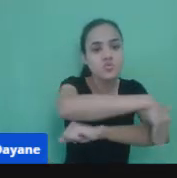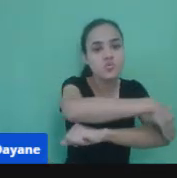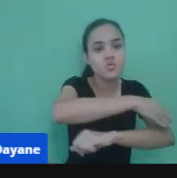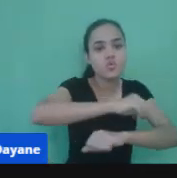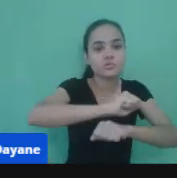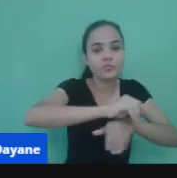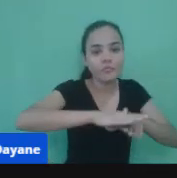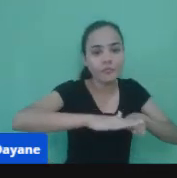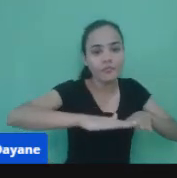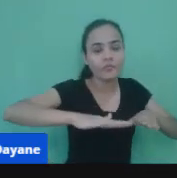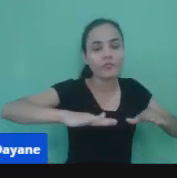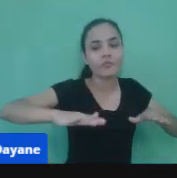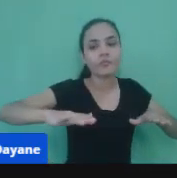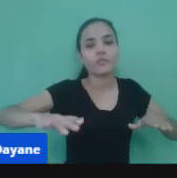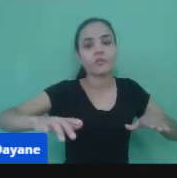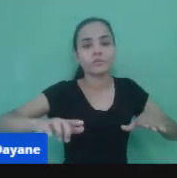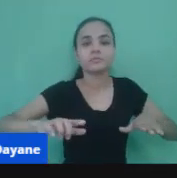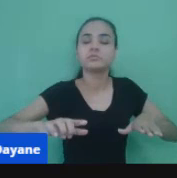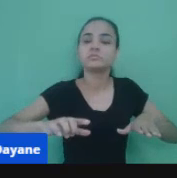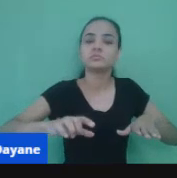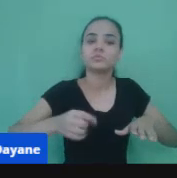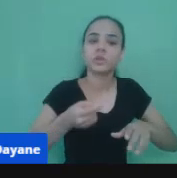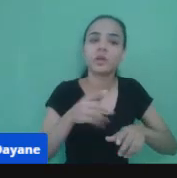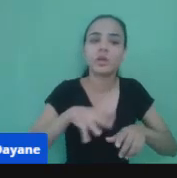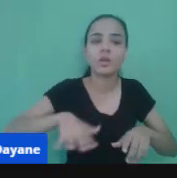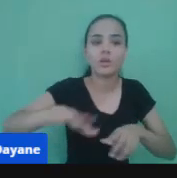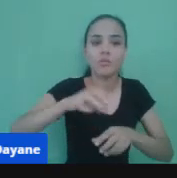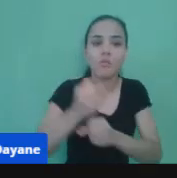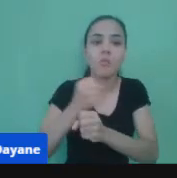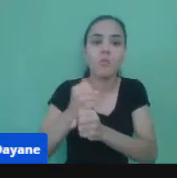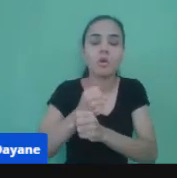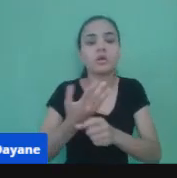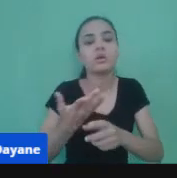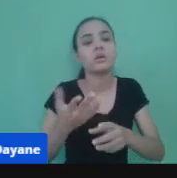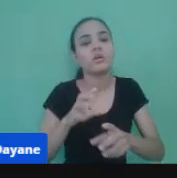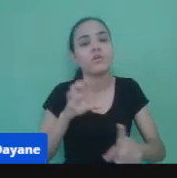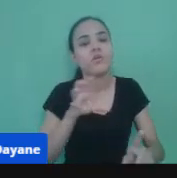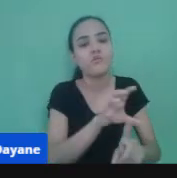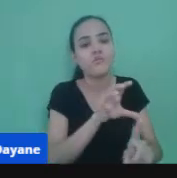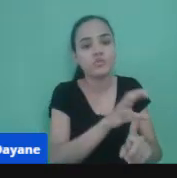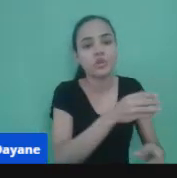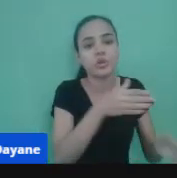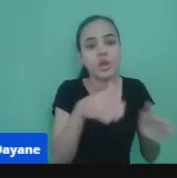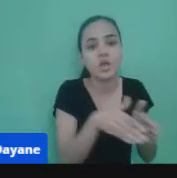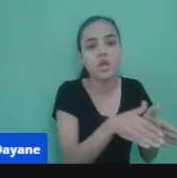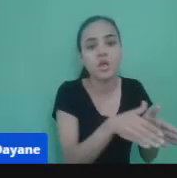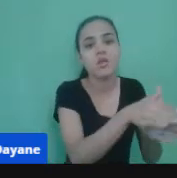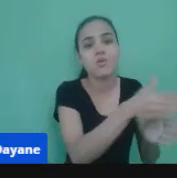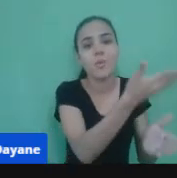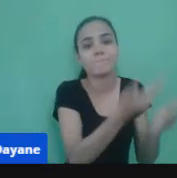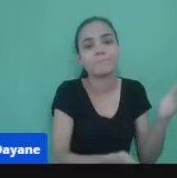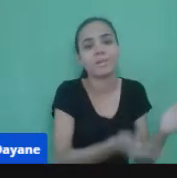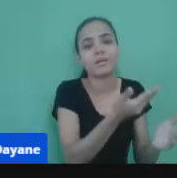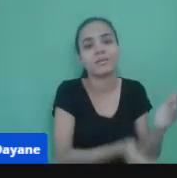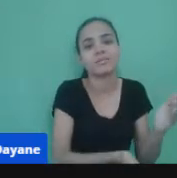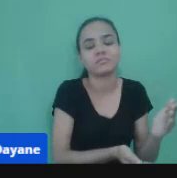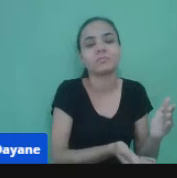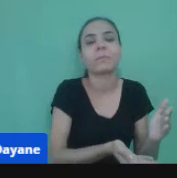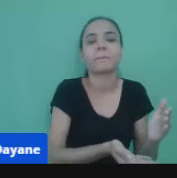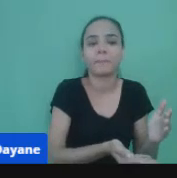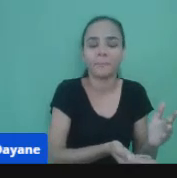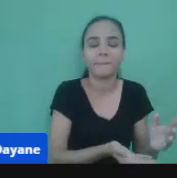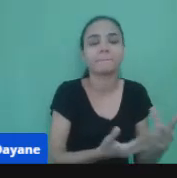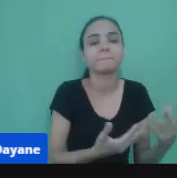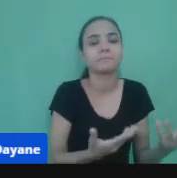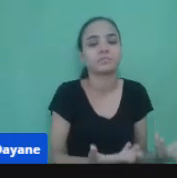da importância dos rios. Ele mostra como que, posteriormente, já no século